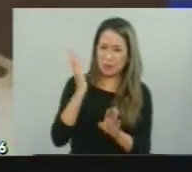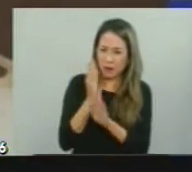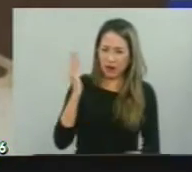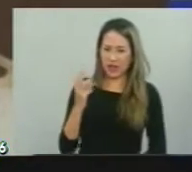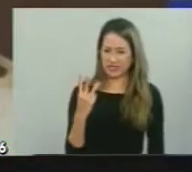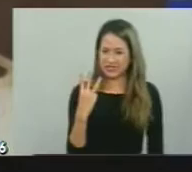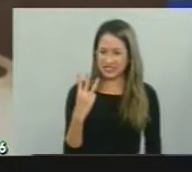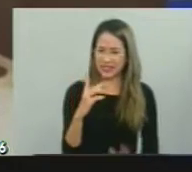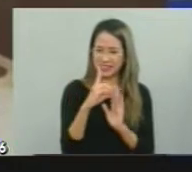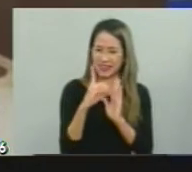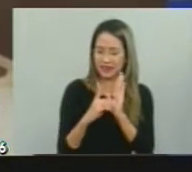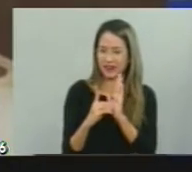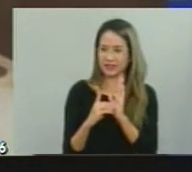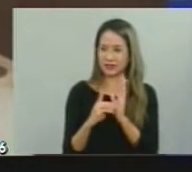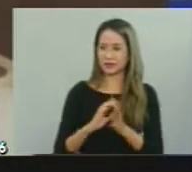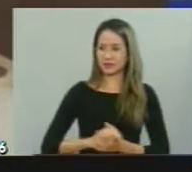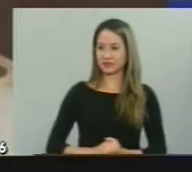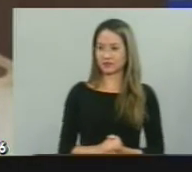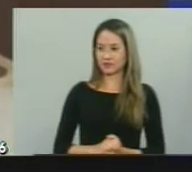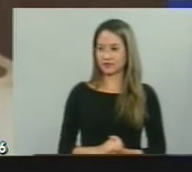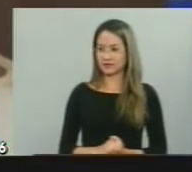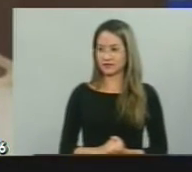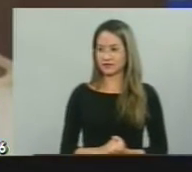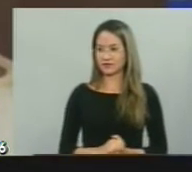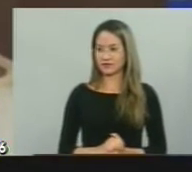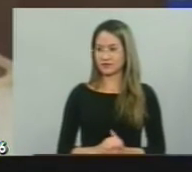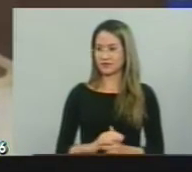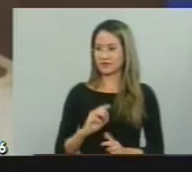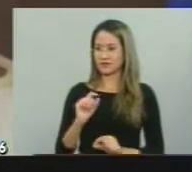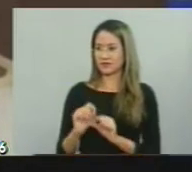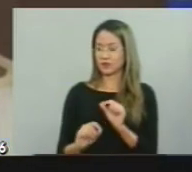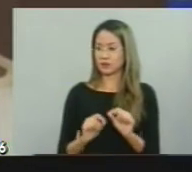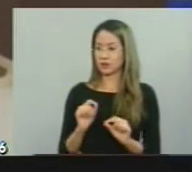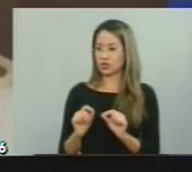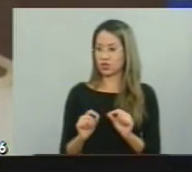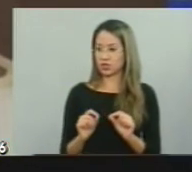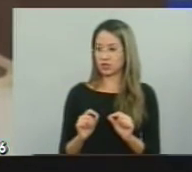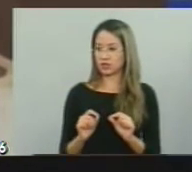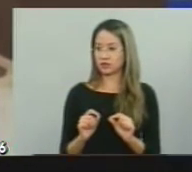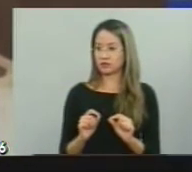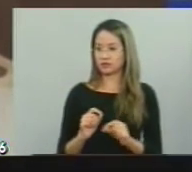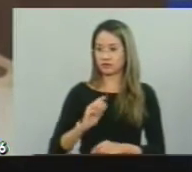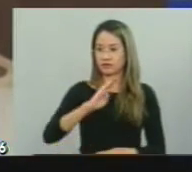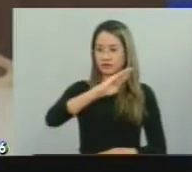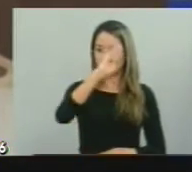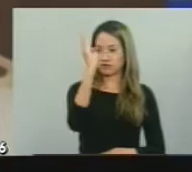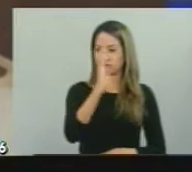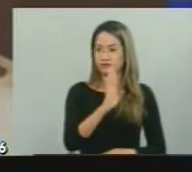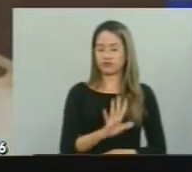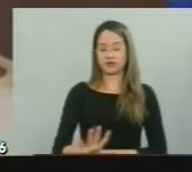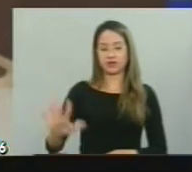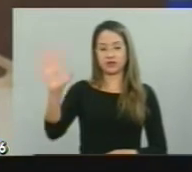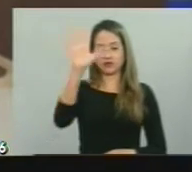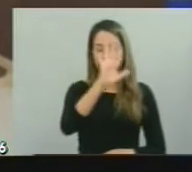disso. O que está se julgando agora no Senado da República Brasileira é